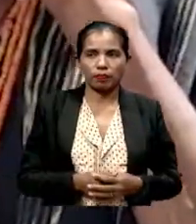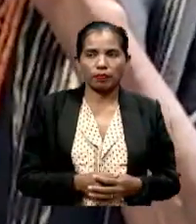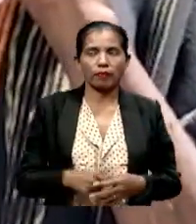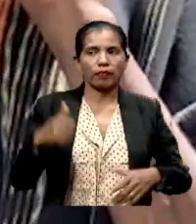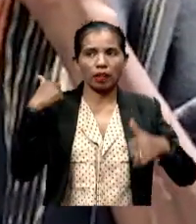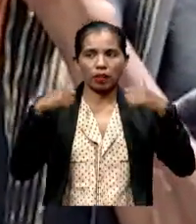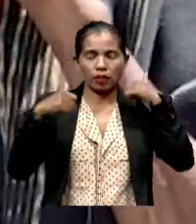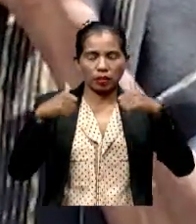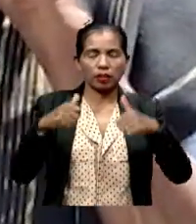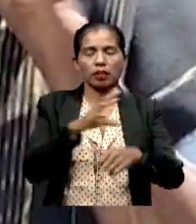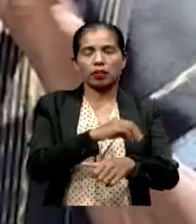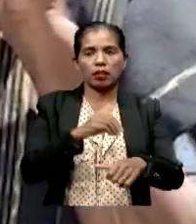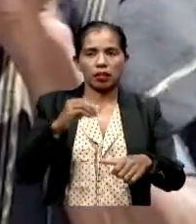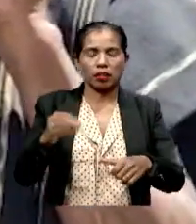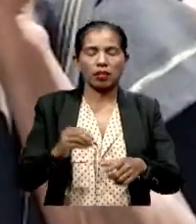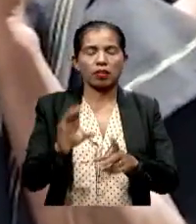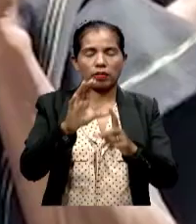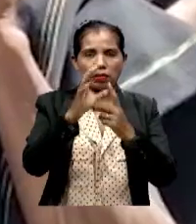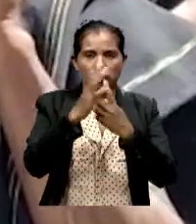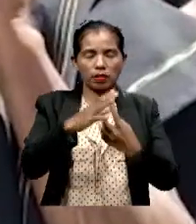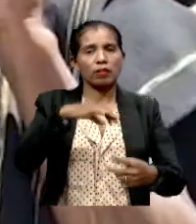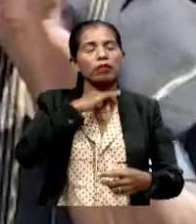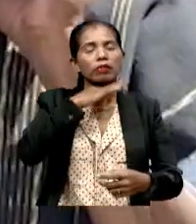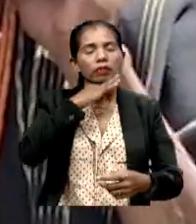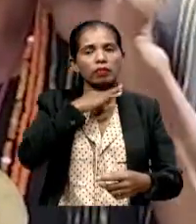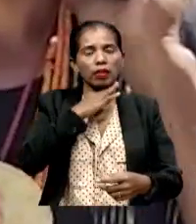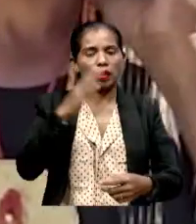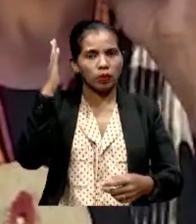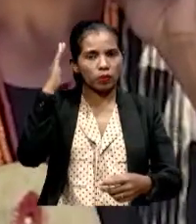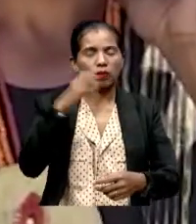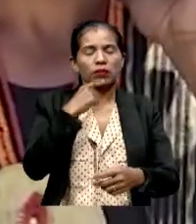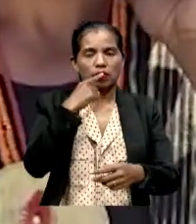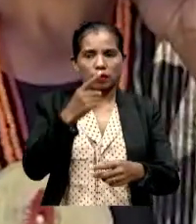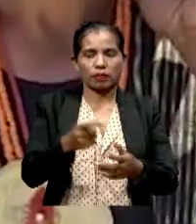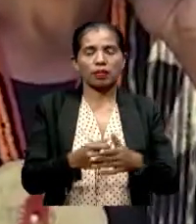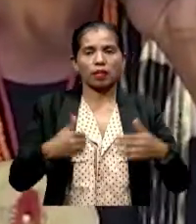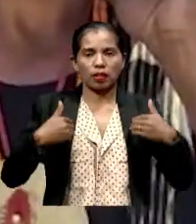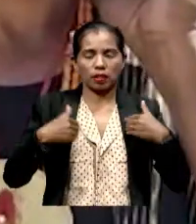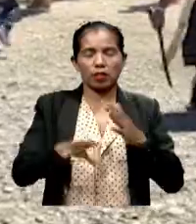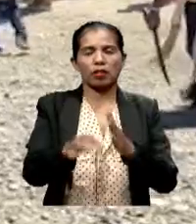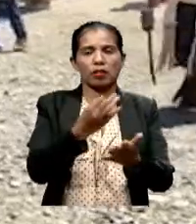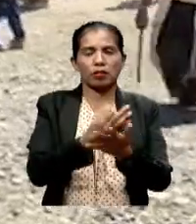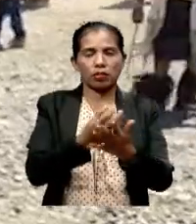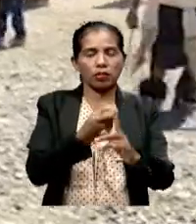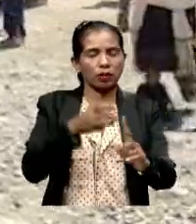Atividade festa cultural fai ulun iha ambiente celebrasaun lorong padroeira paroquia Mobisi ne hetan apoio orsamento